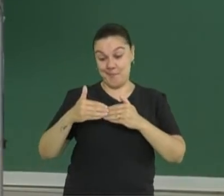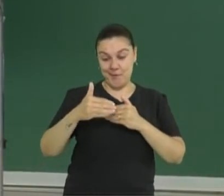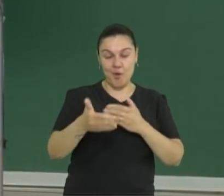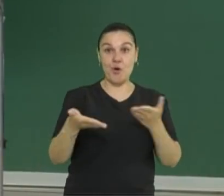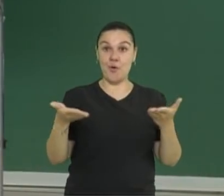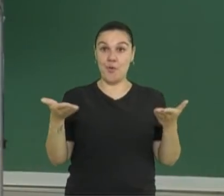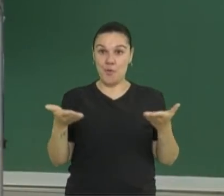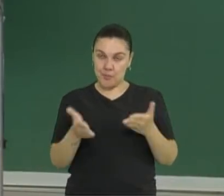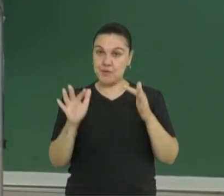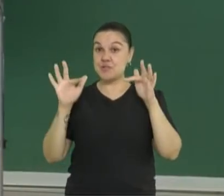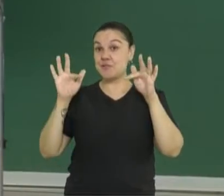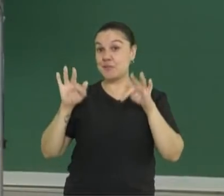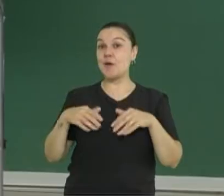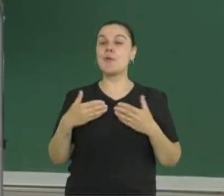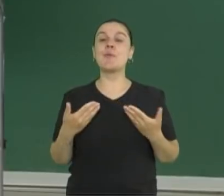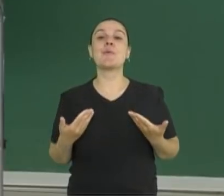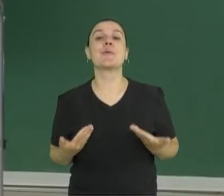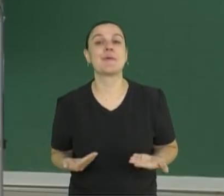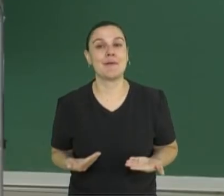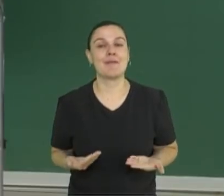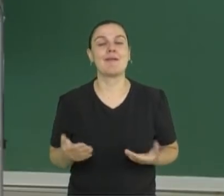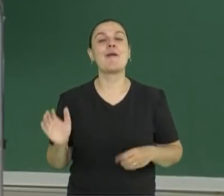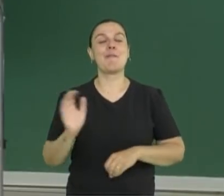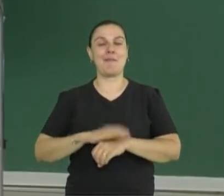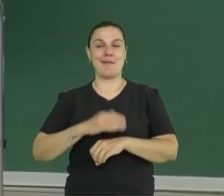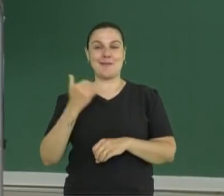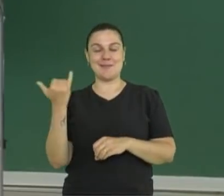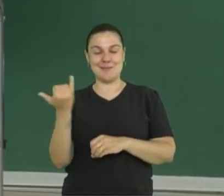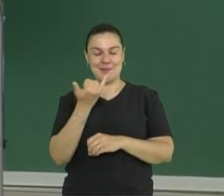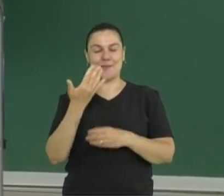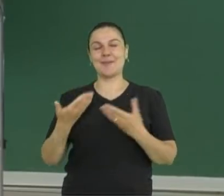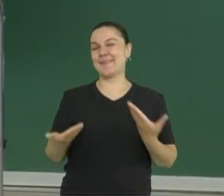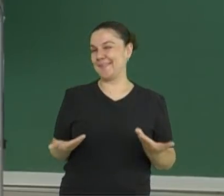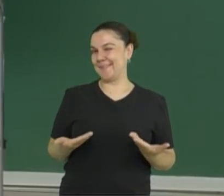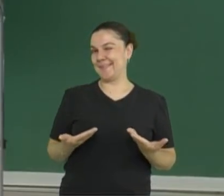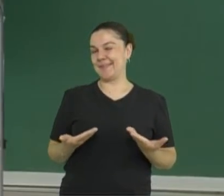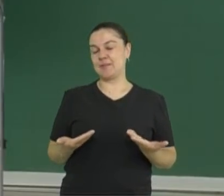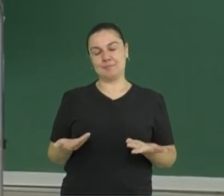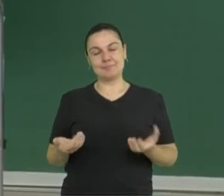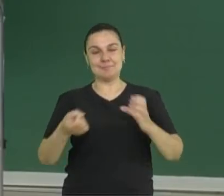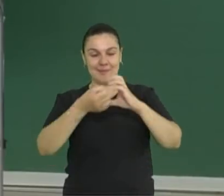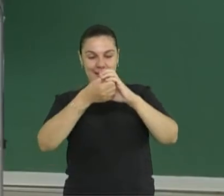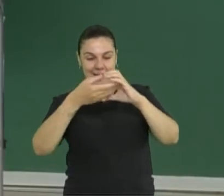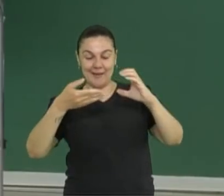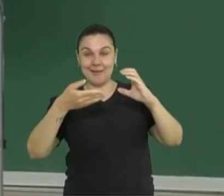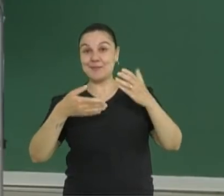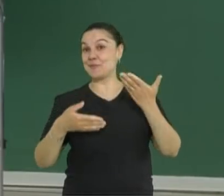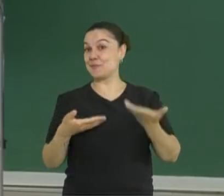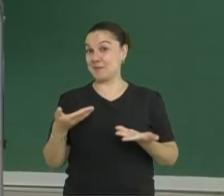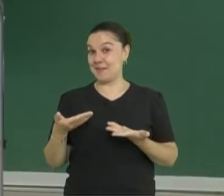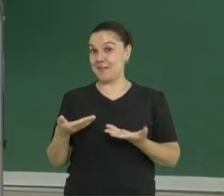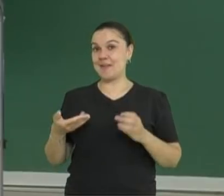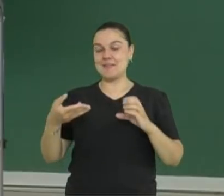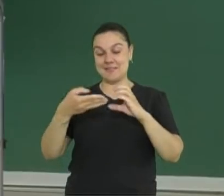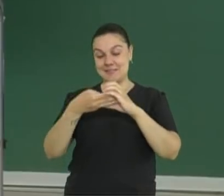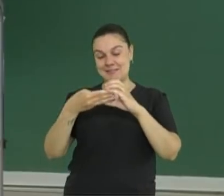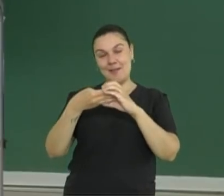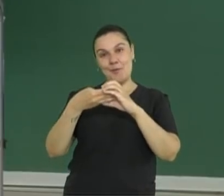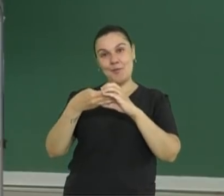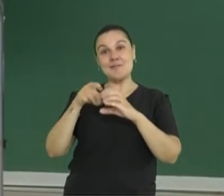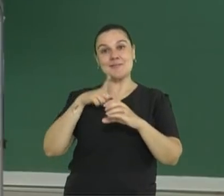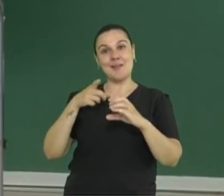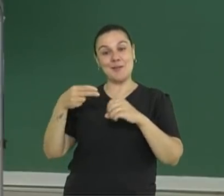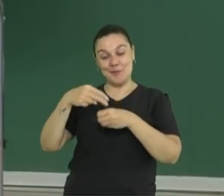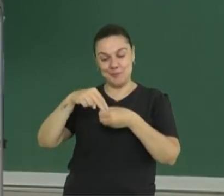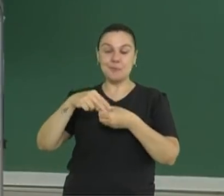vai culminar numa estrutura muito importante, que é a característica, vamos dizer assim, das células